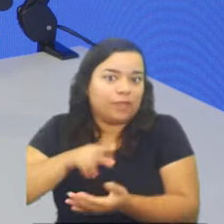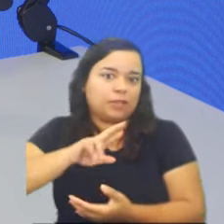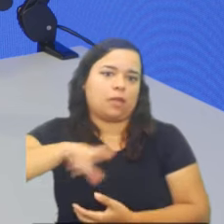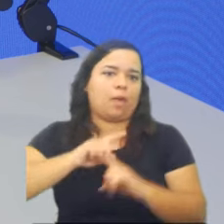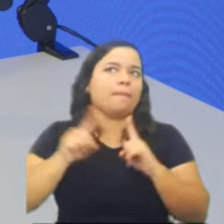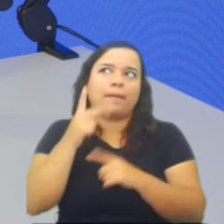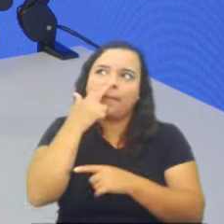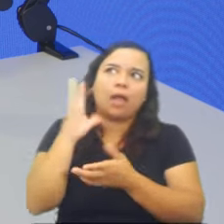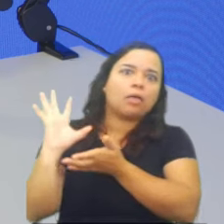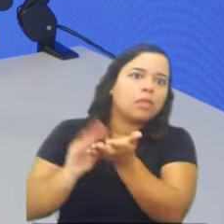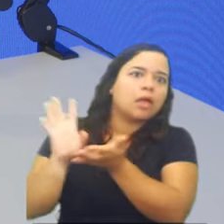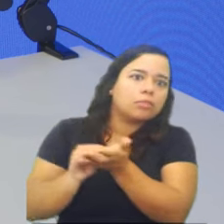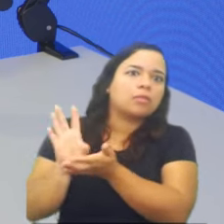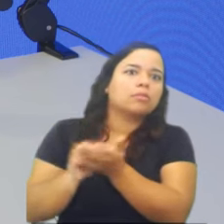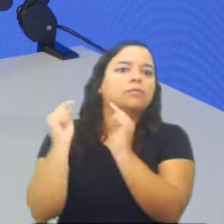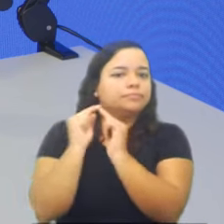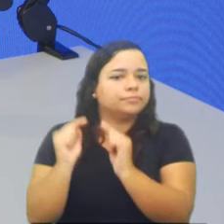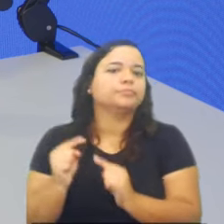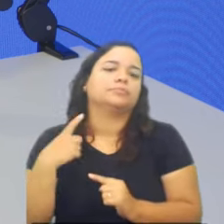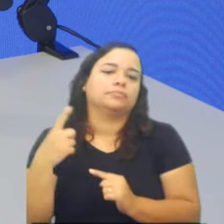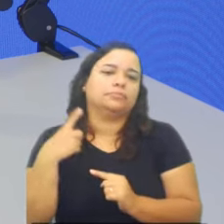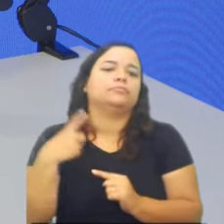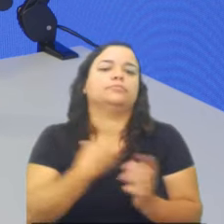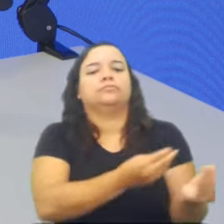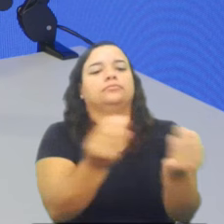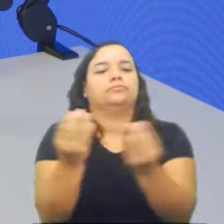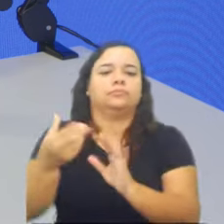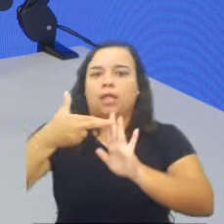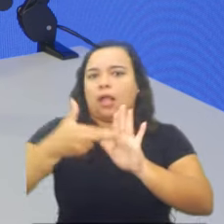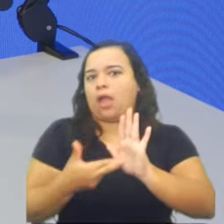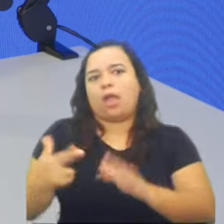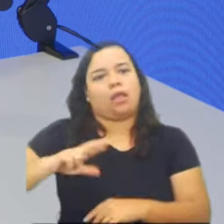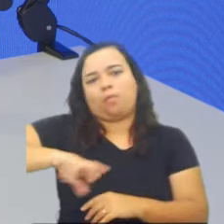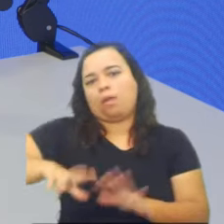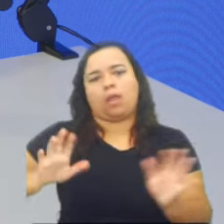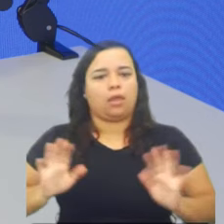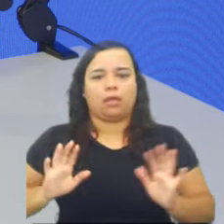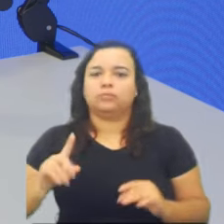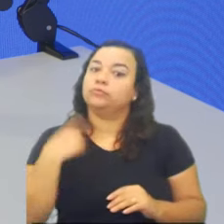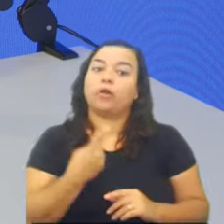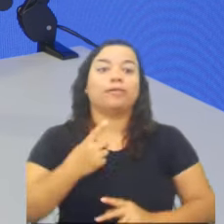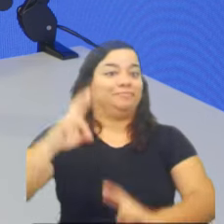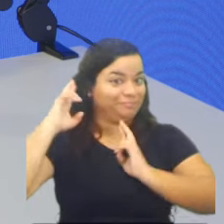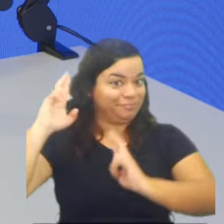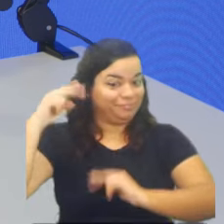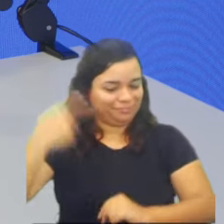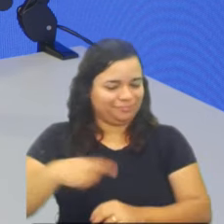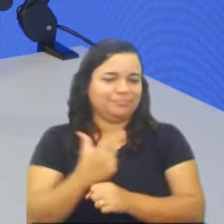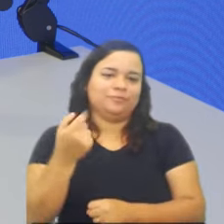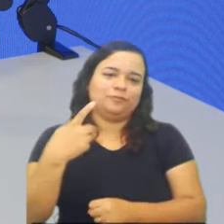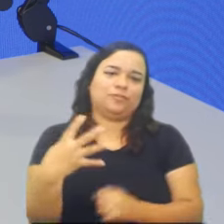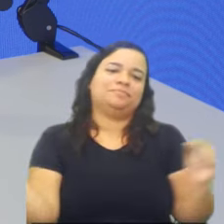oficial vamos dizer assim eh esse alinhamento não é eh não é uma regra dentro do movimento LGBT a gente